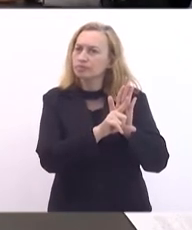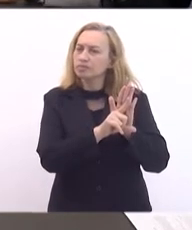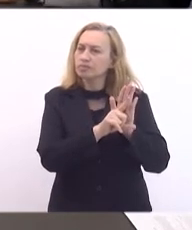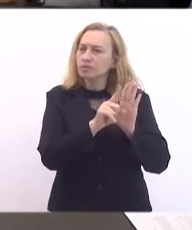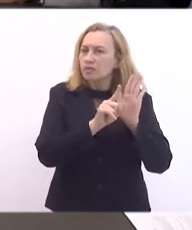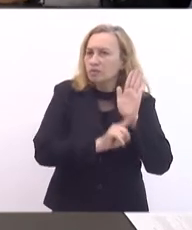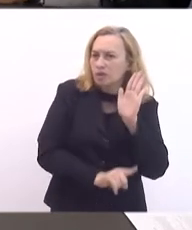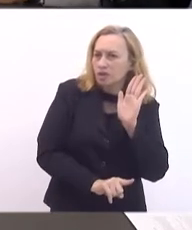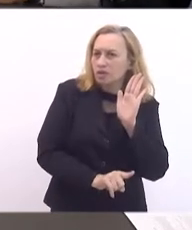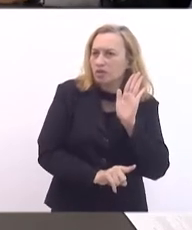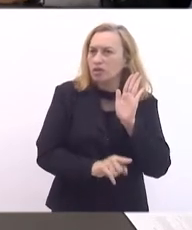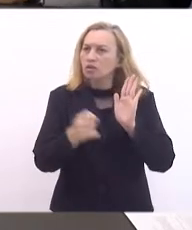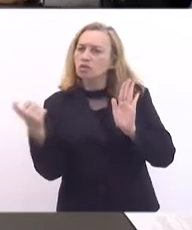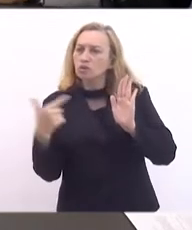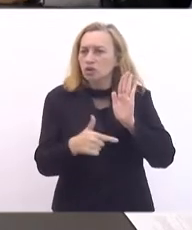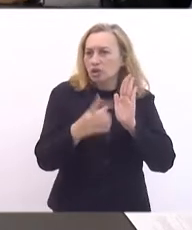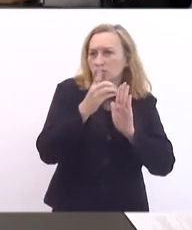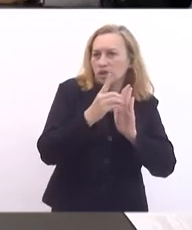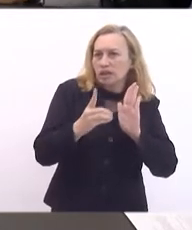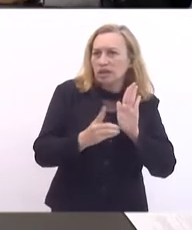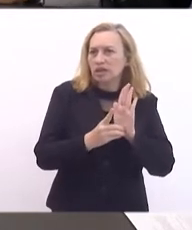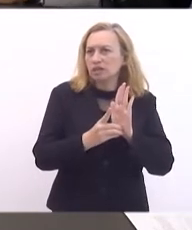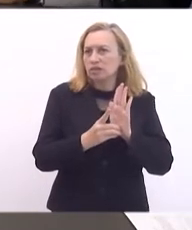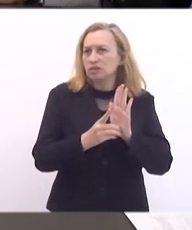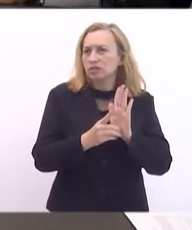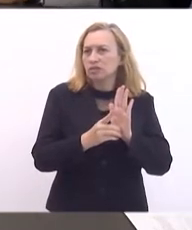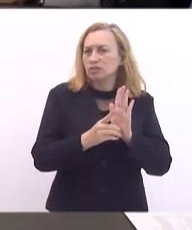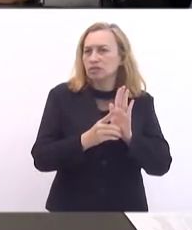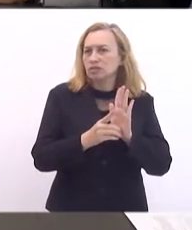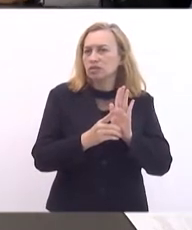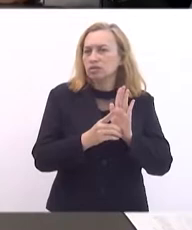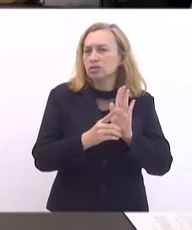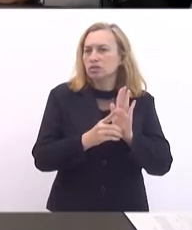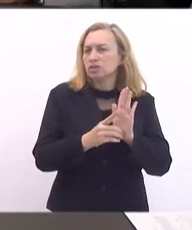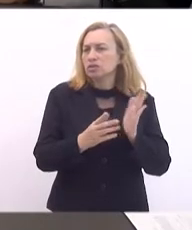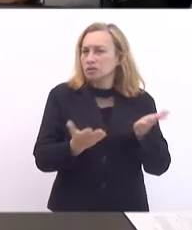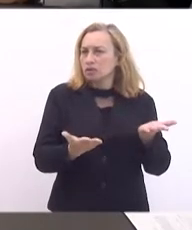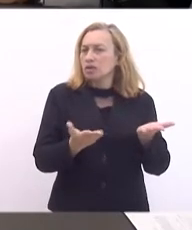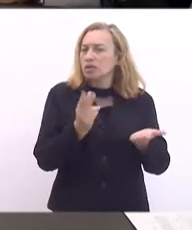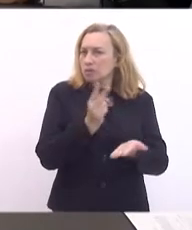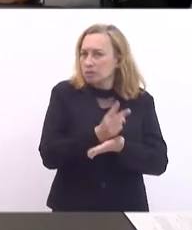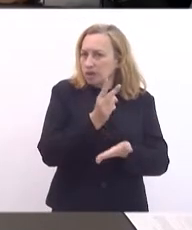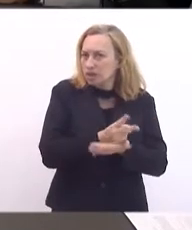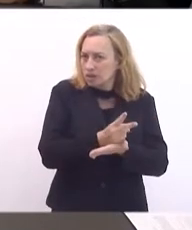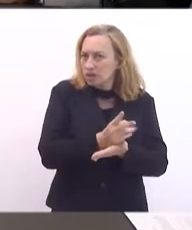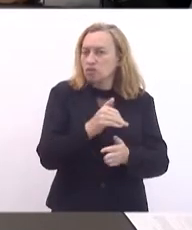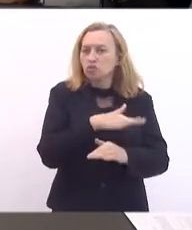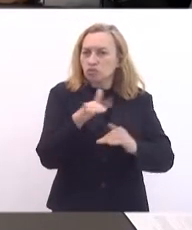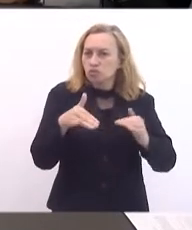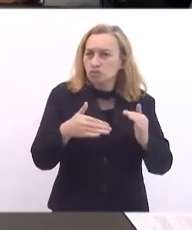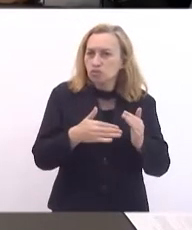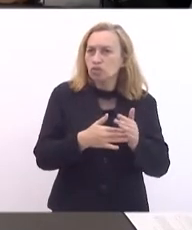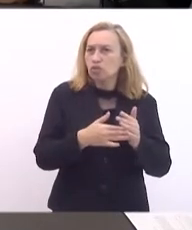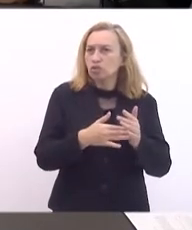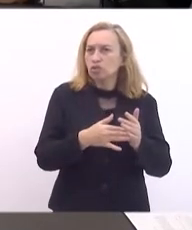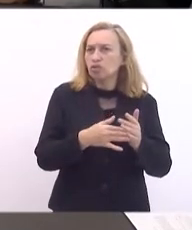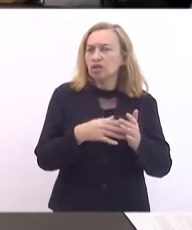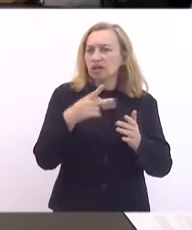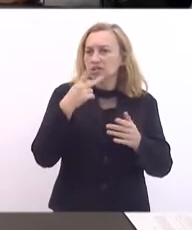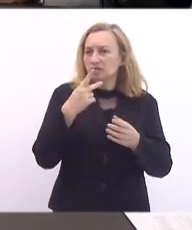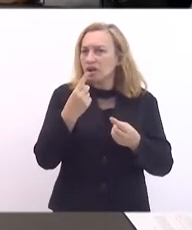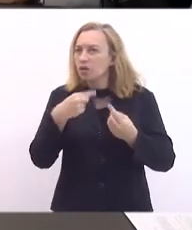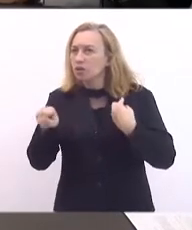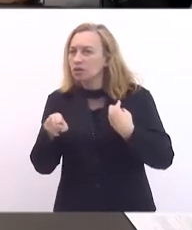menor do que o decreto não é uma mesmo o tenda meu rosto todas as suas posições contrárias